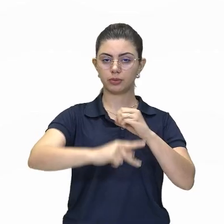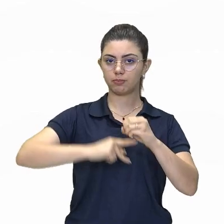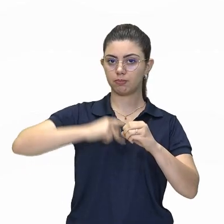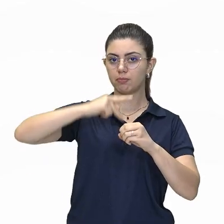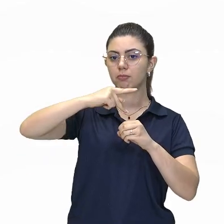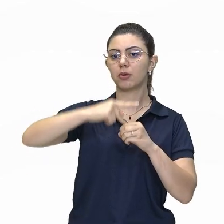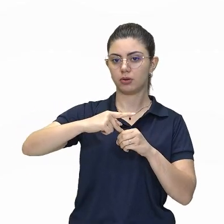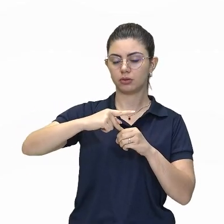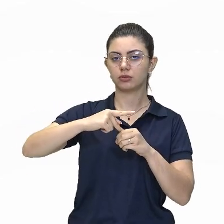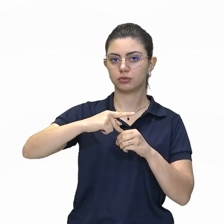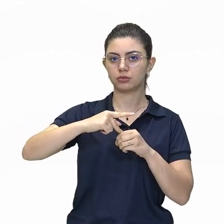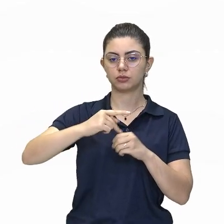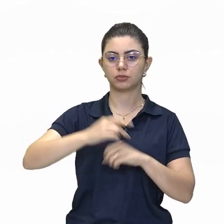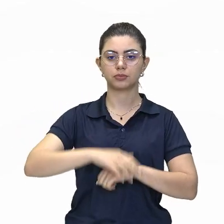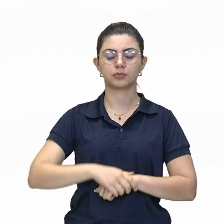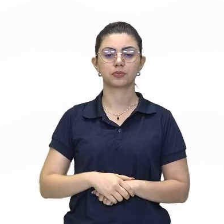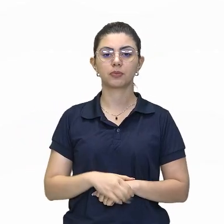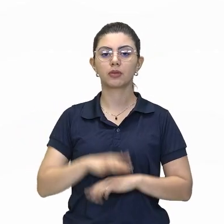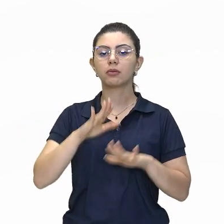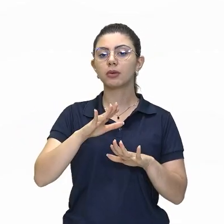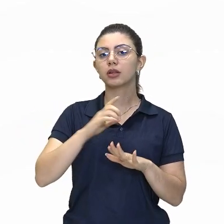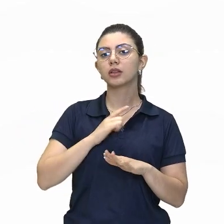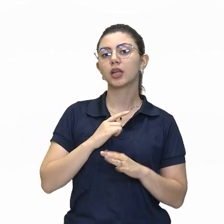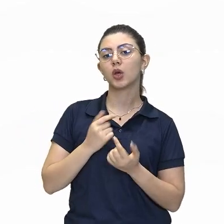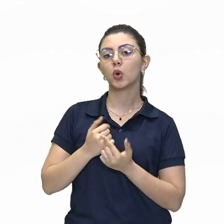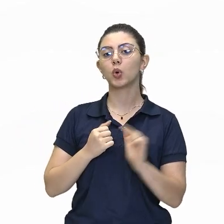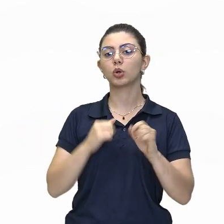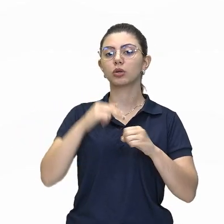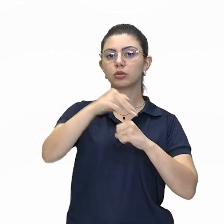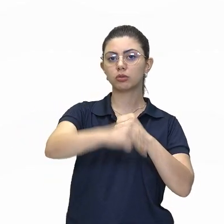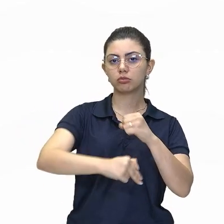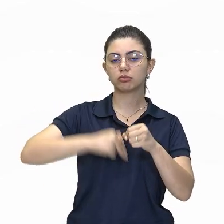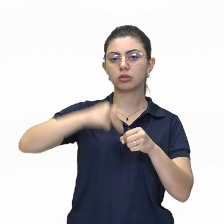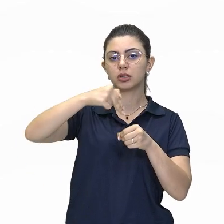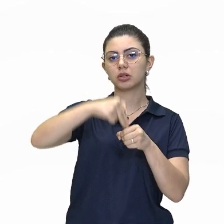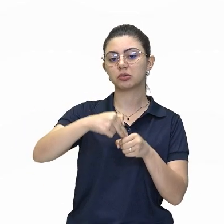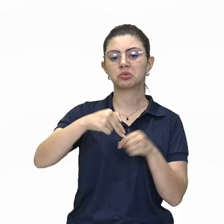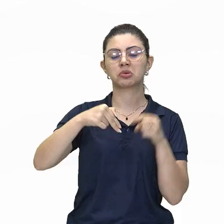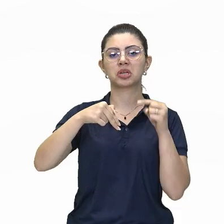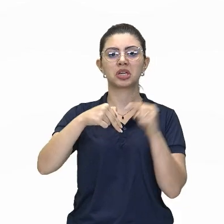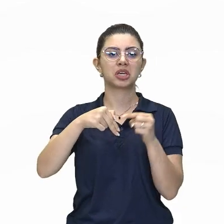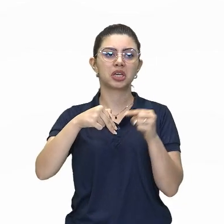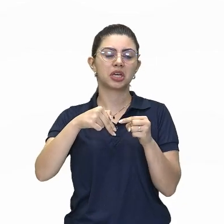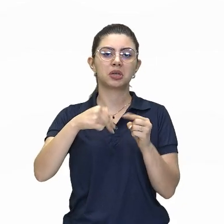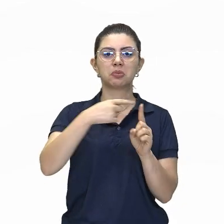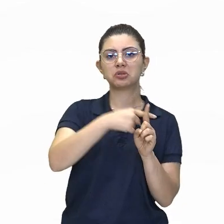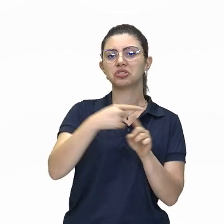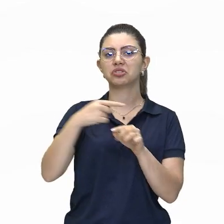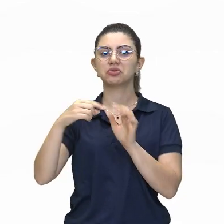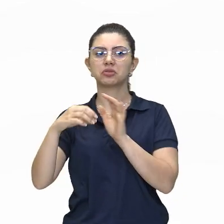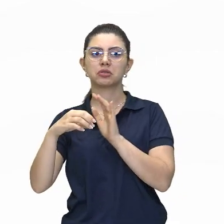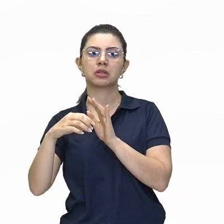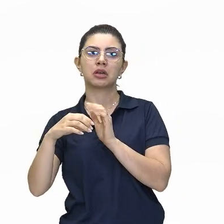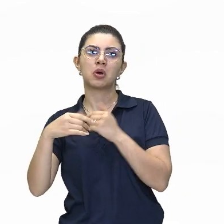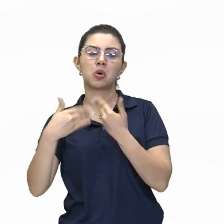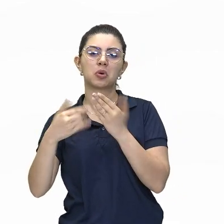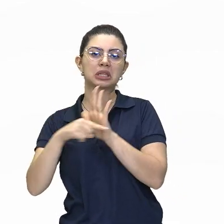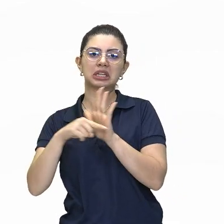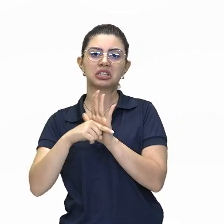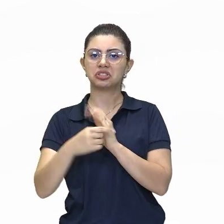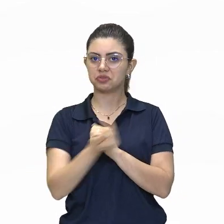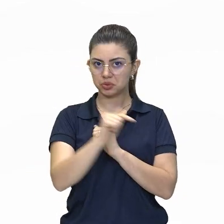de carga positiva. Os nêutrons, que não têm carga, eles não possuem nenhum tipo de carga. Já